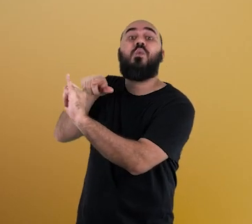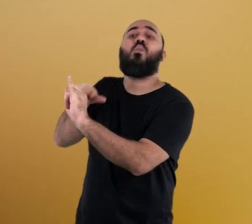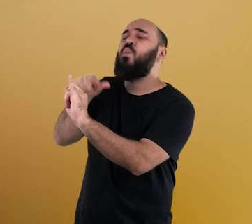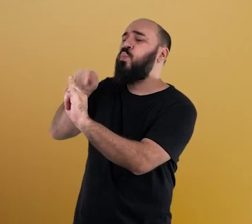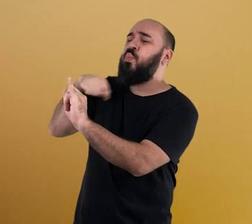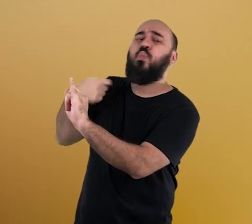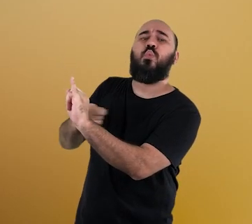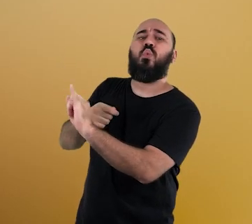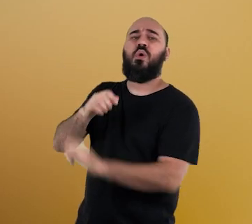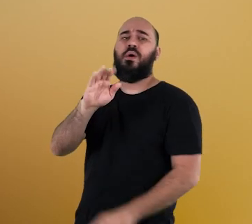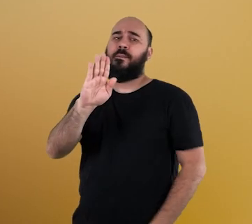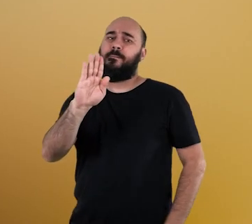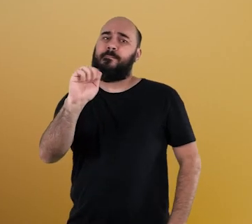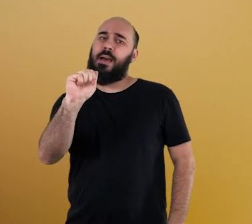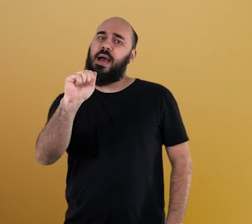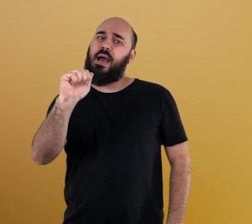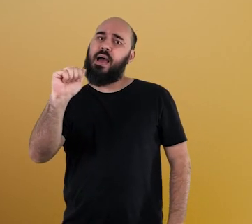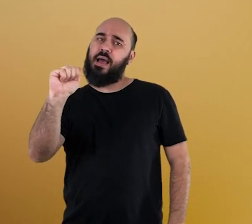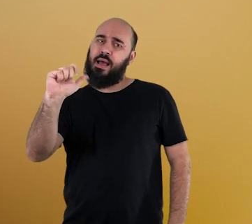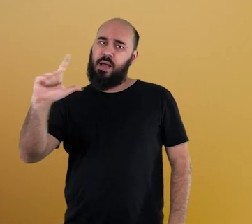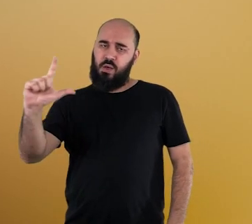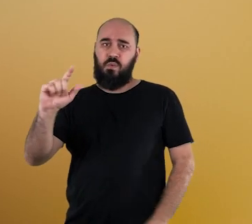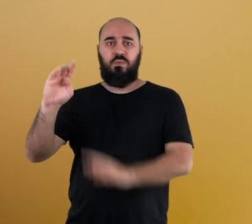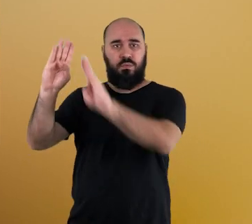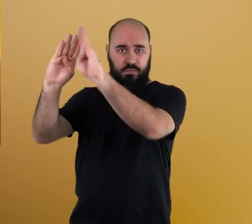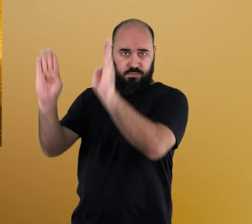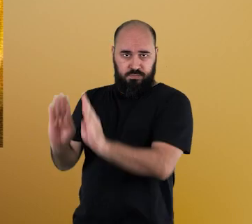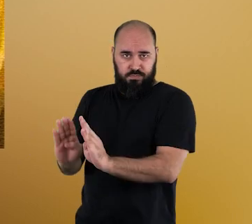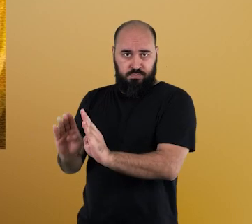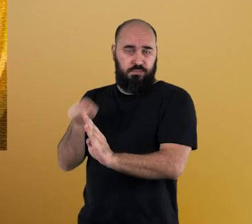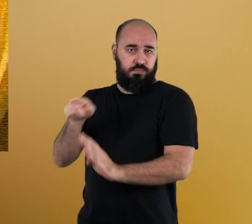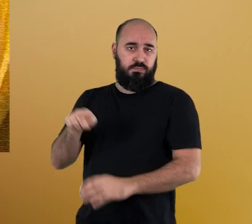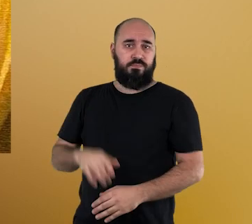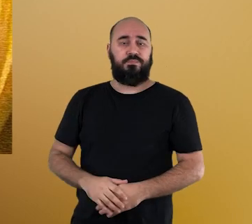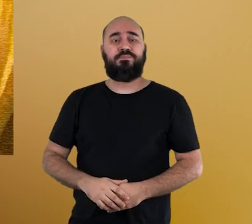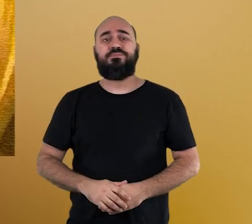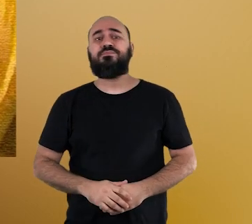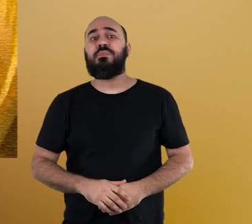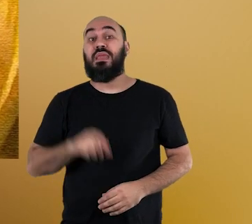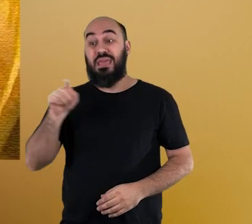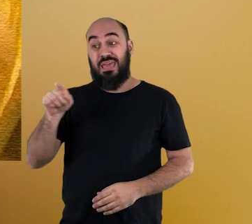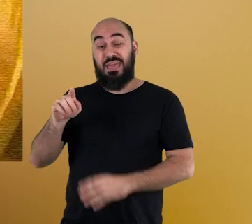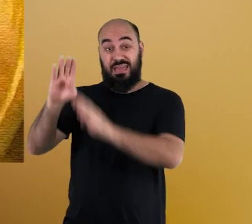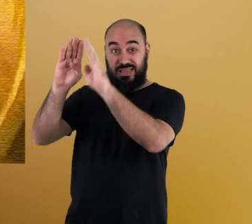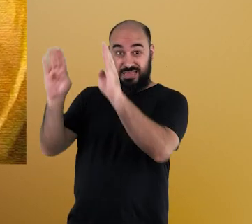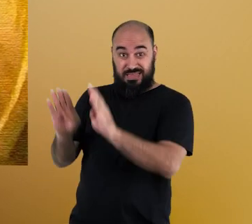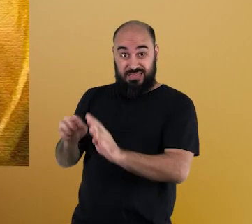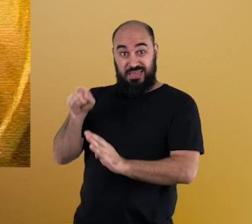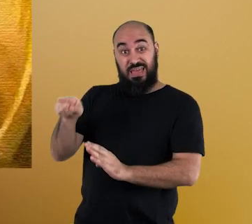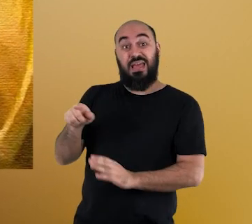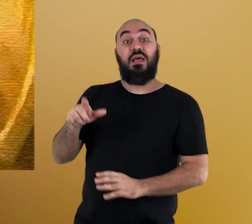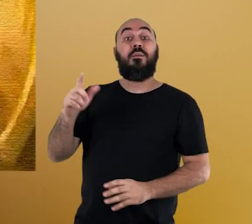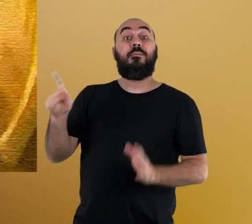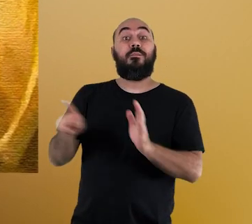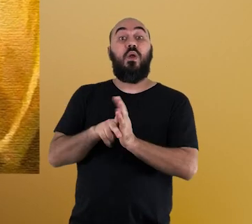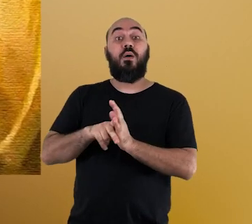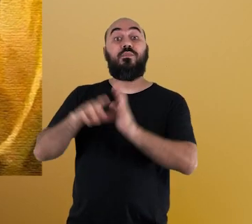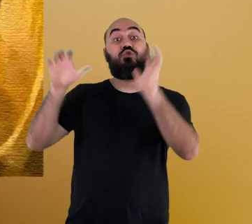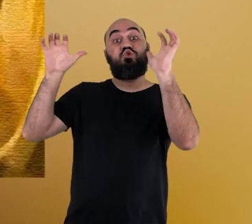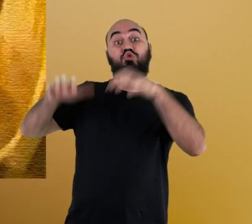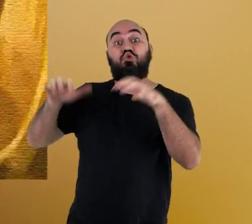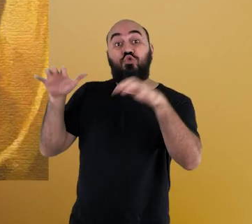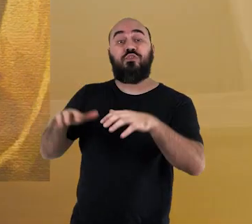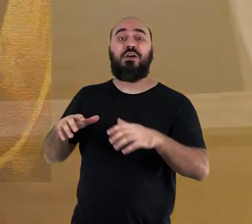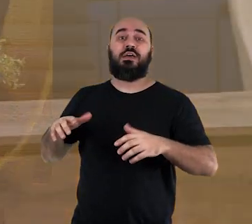deus da chuva e da fertilidade. E olha aqui uma coisa, influenciado por Jezabel, Acabe chegou